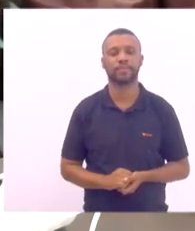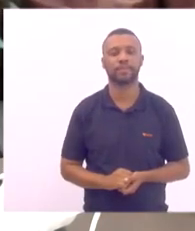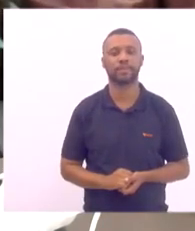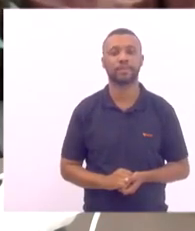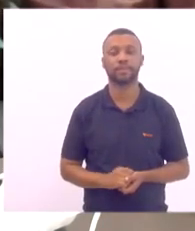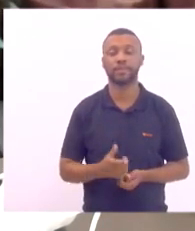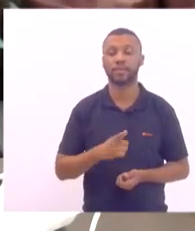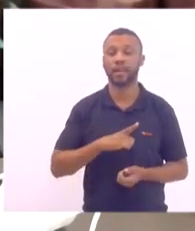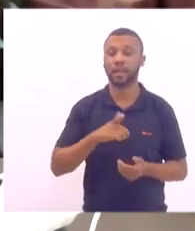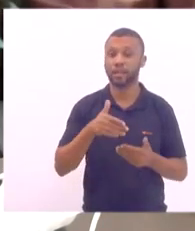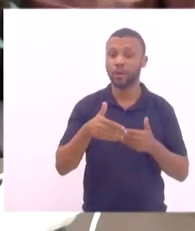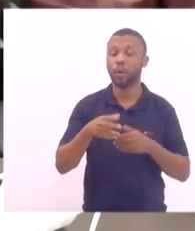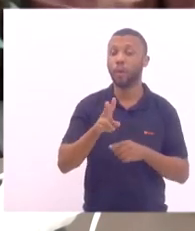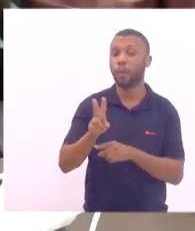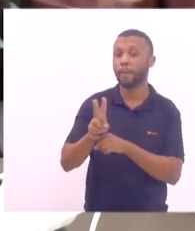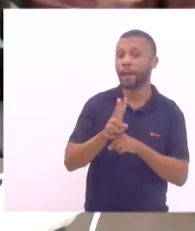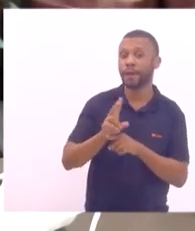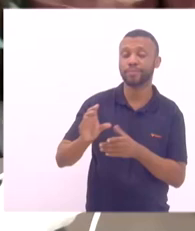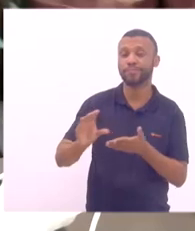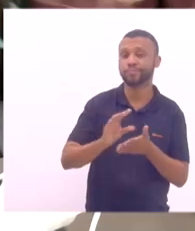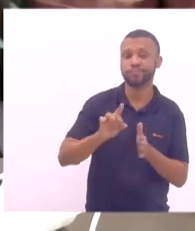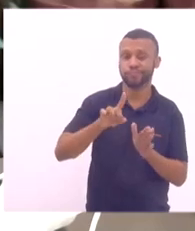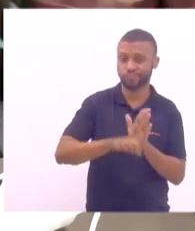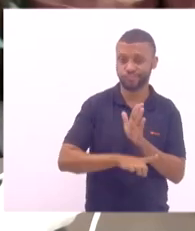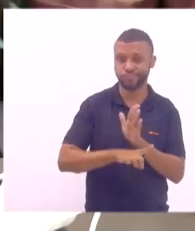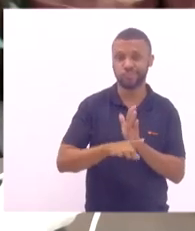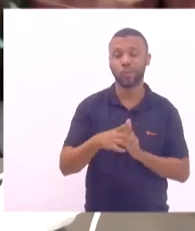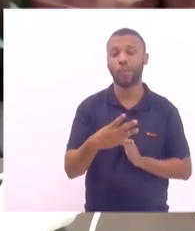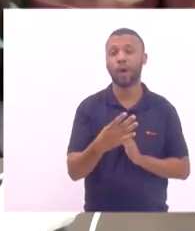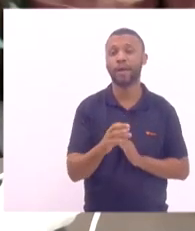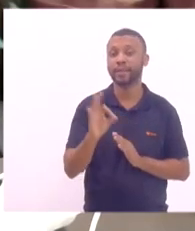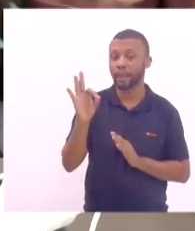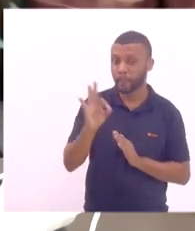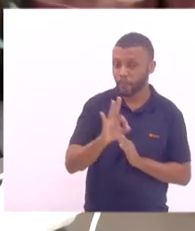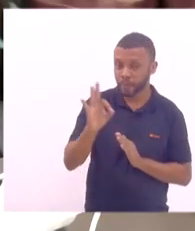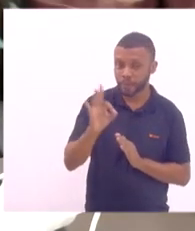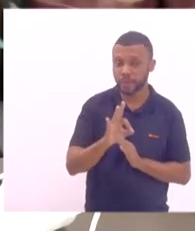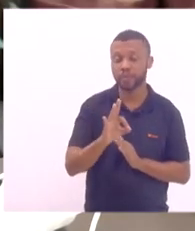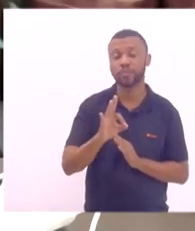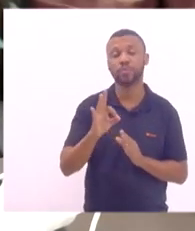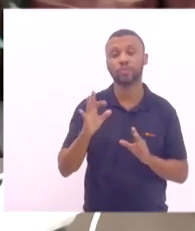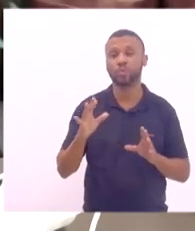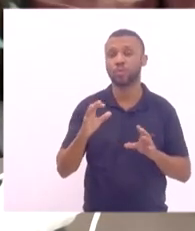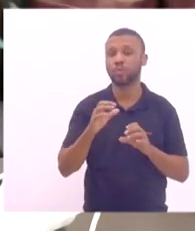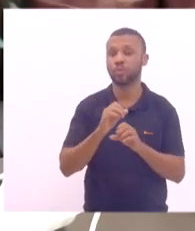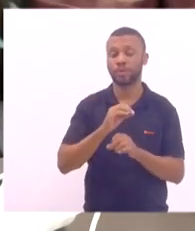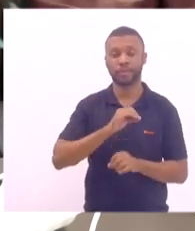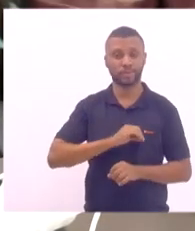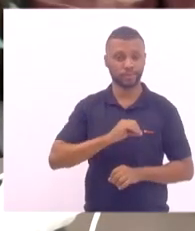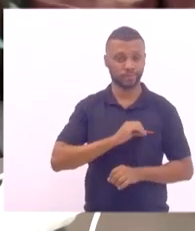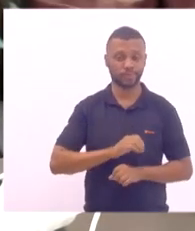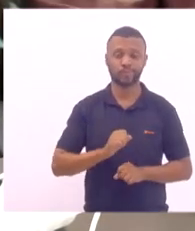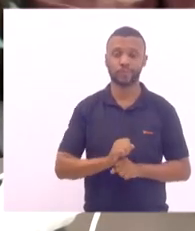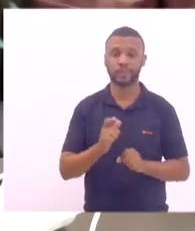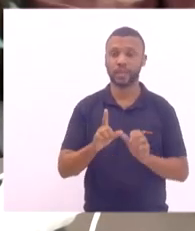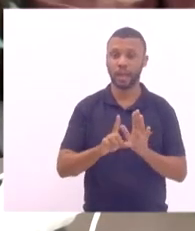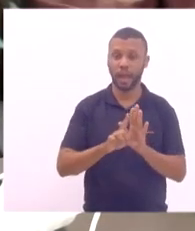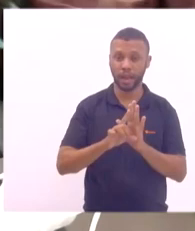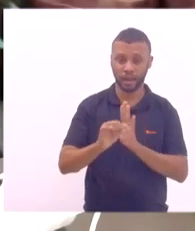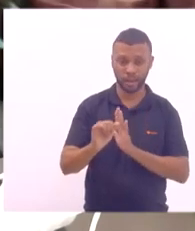até 40% dos vencimentos. E a legislação do Rio de Janeiro estava parada